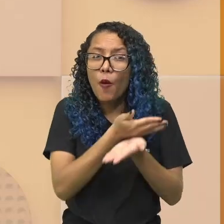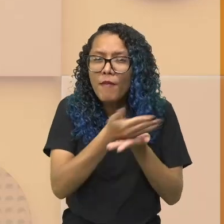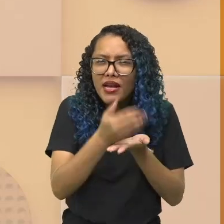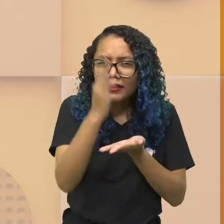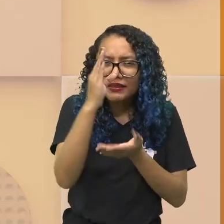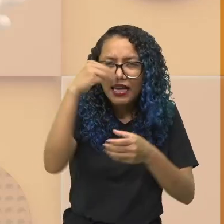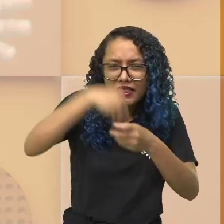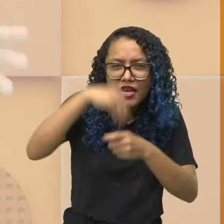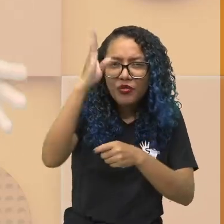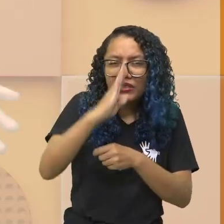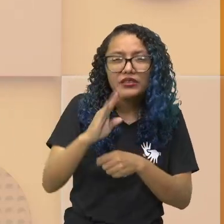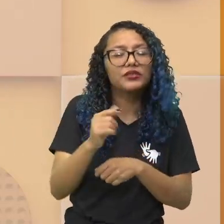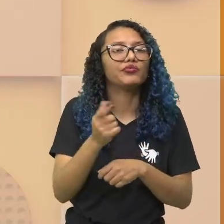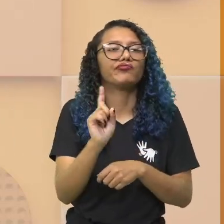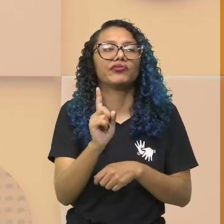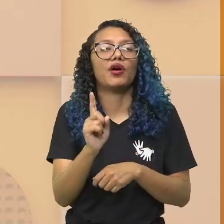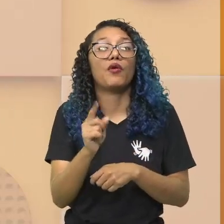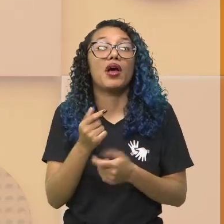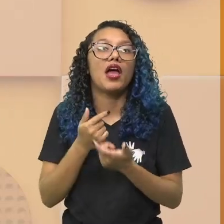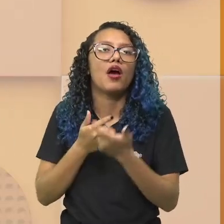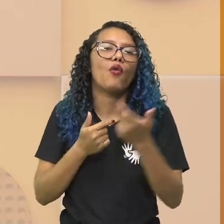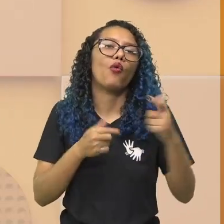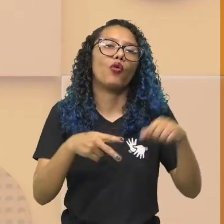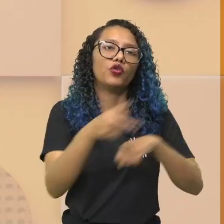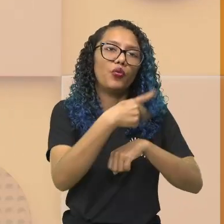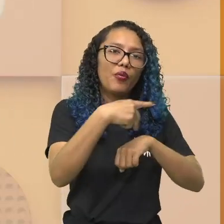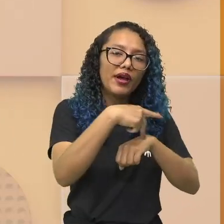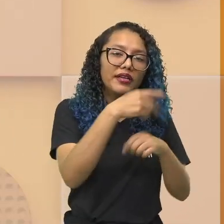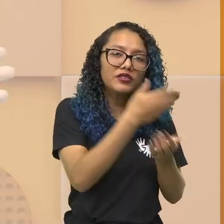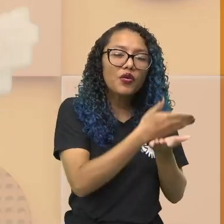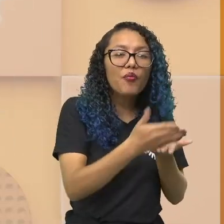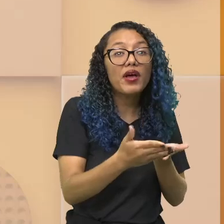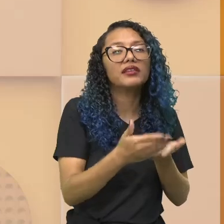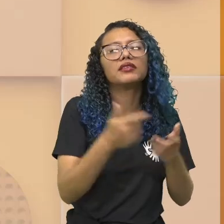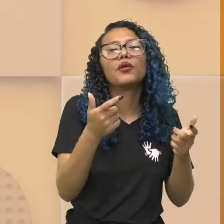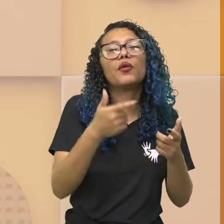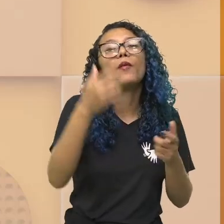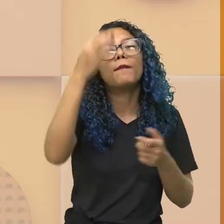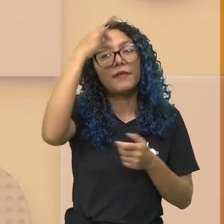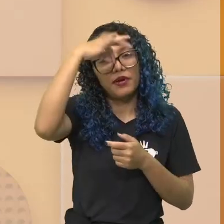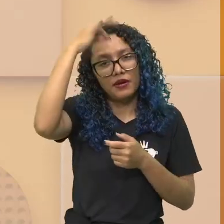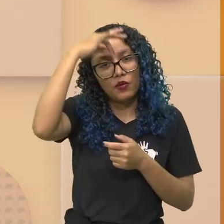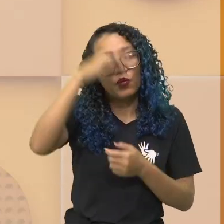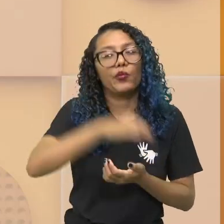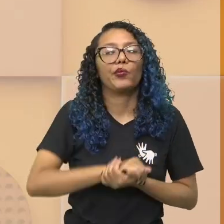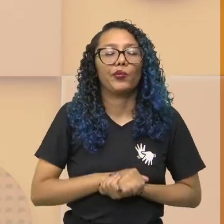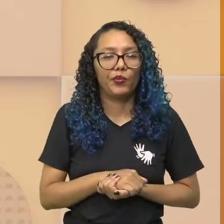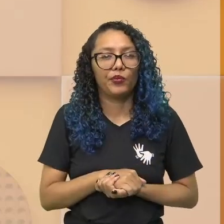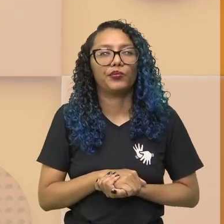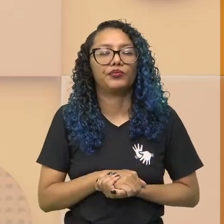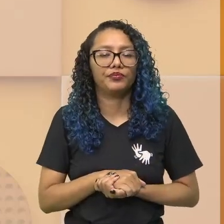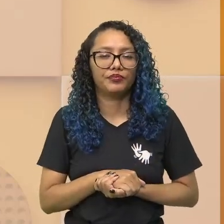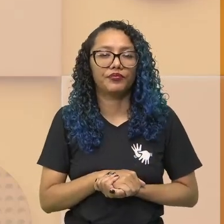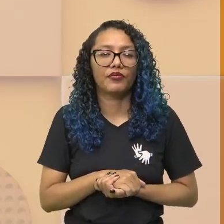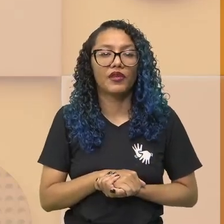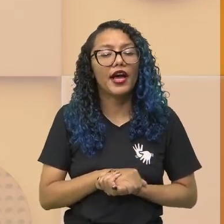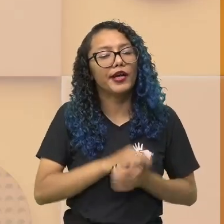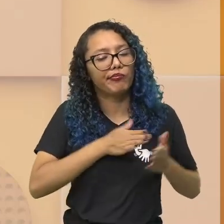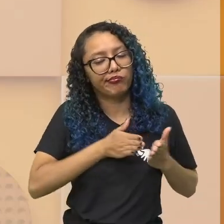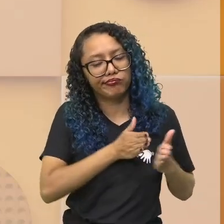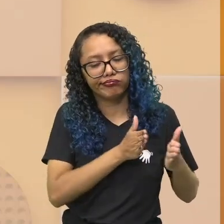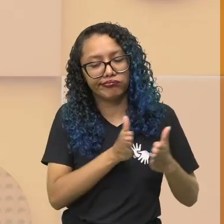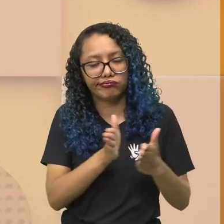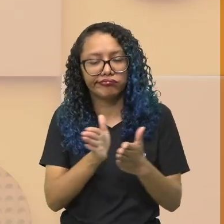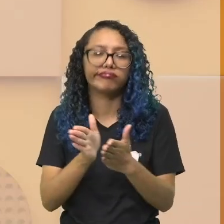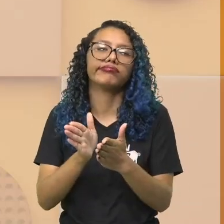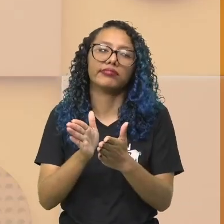Brasil, né? Começam em outros países ali, no Peru, né? Vai chegando, aí que vai entrar no Brasil. Já os rios